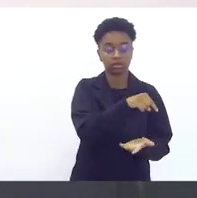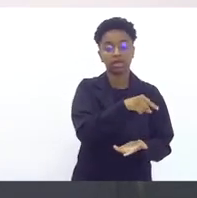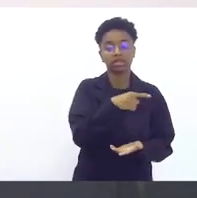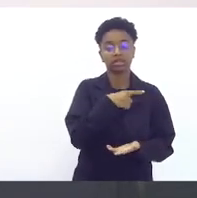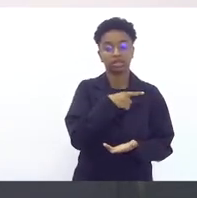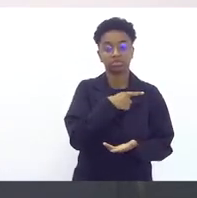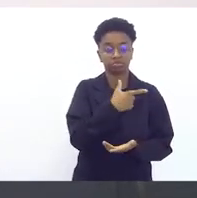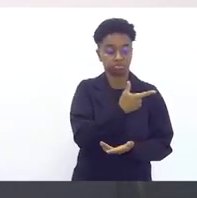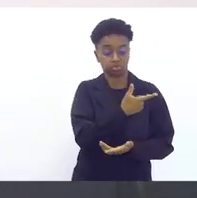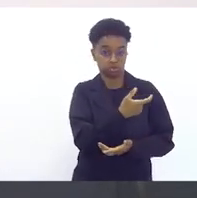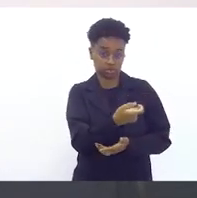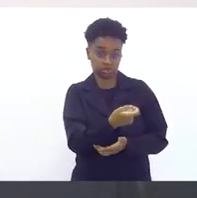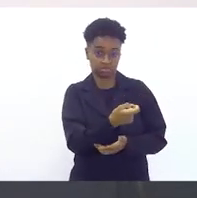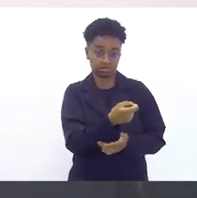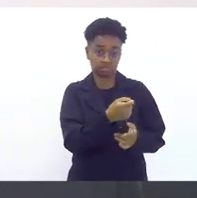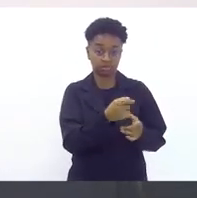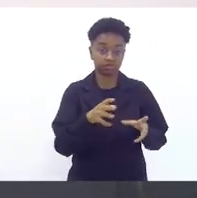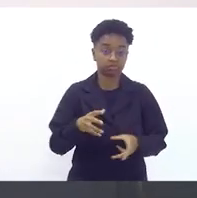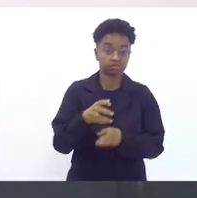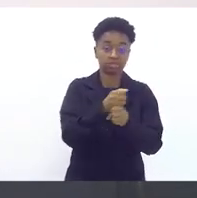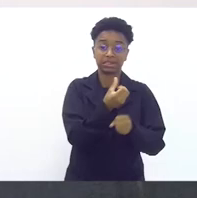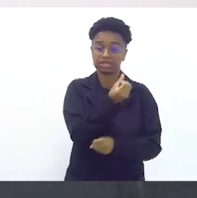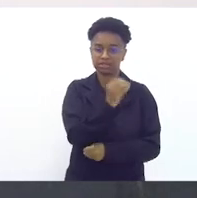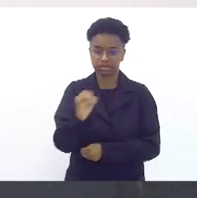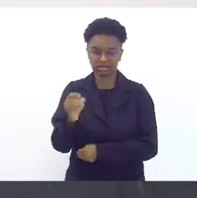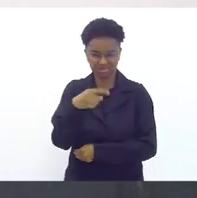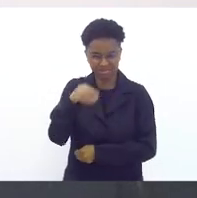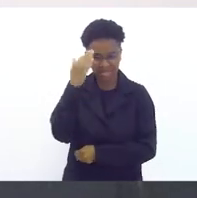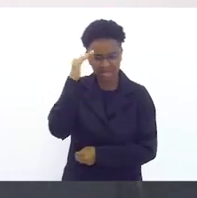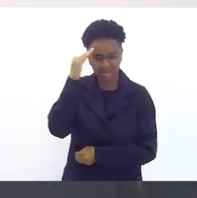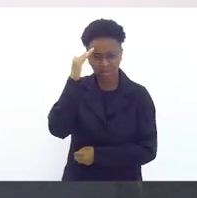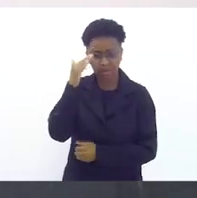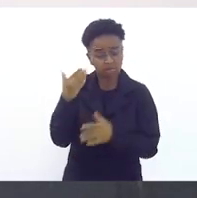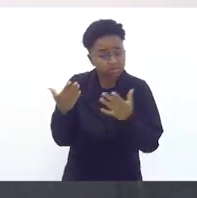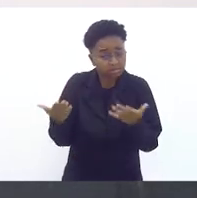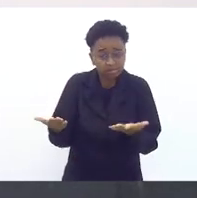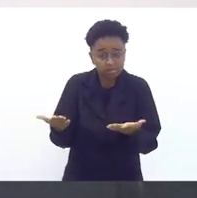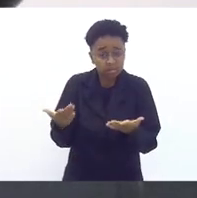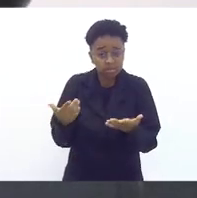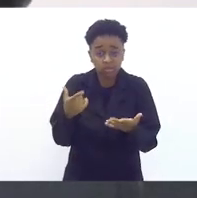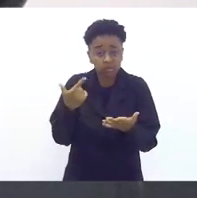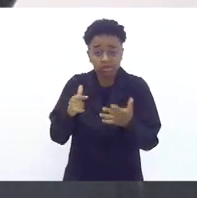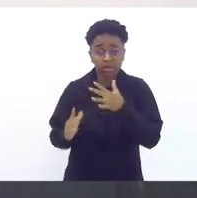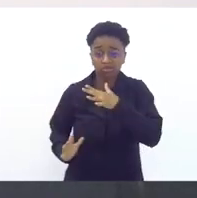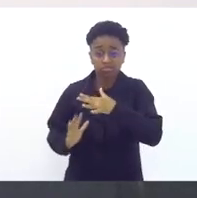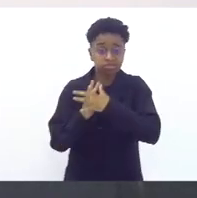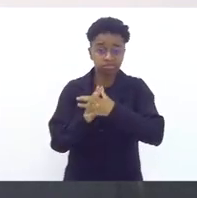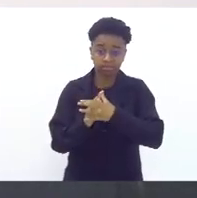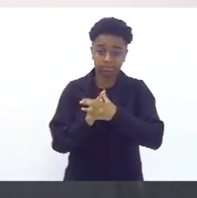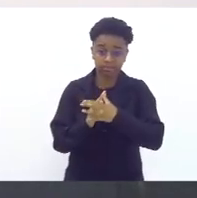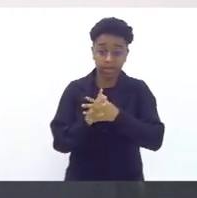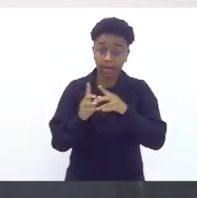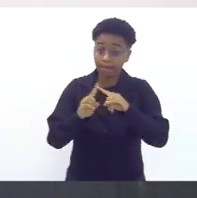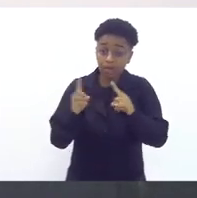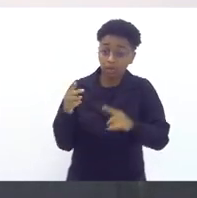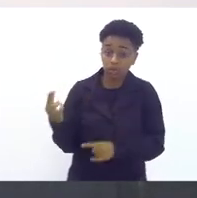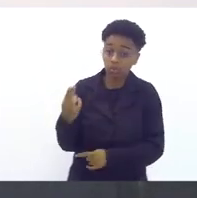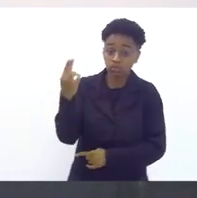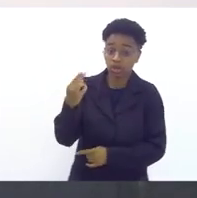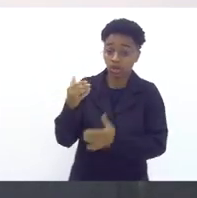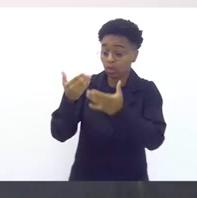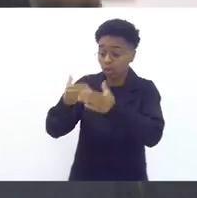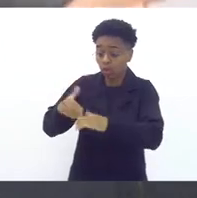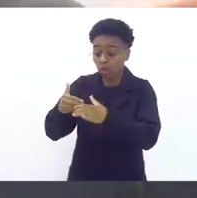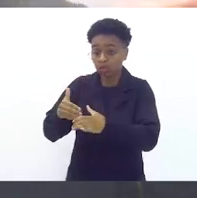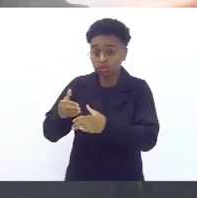com 200, 400, passa para 600. Você está entendendo? Aí não estourou o número. Agora, não dá para fazer um concurso